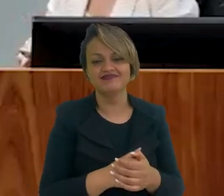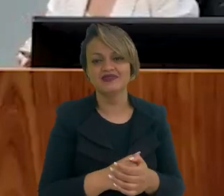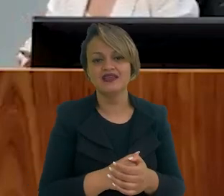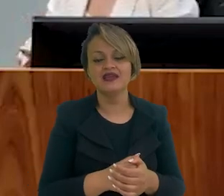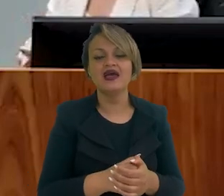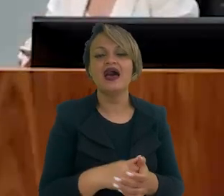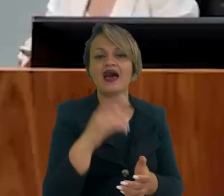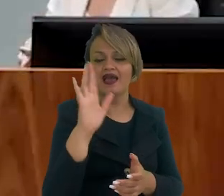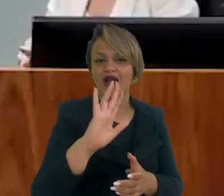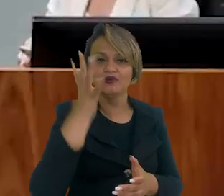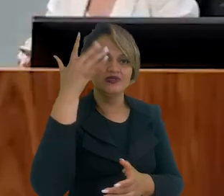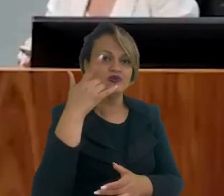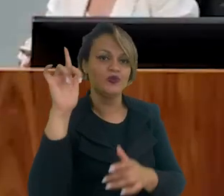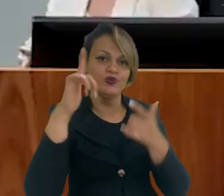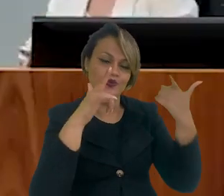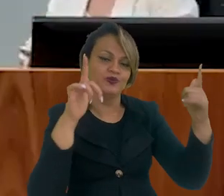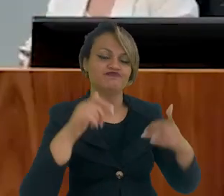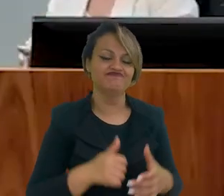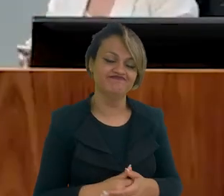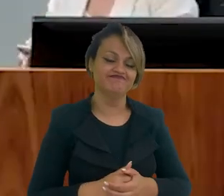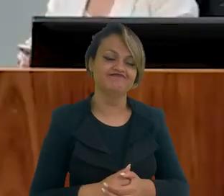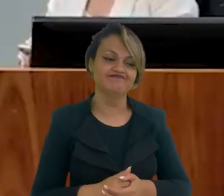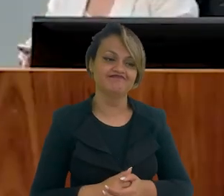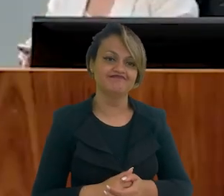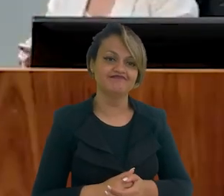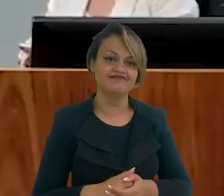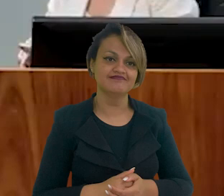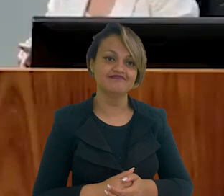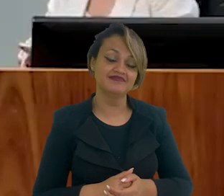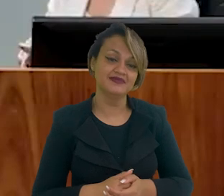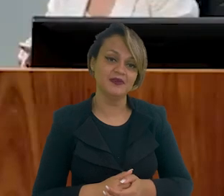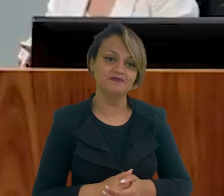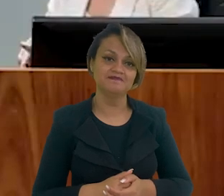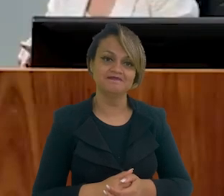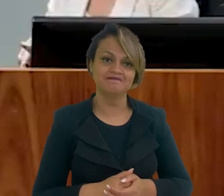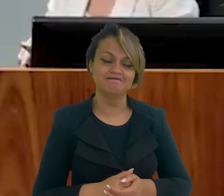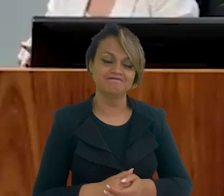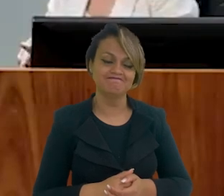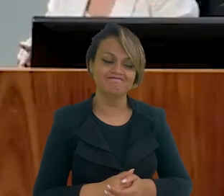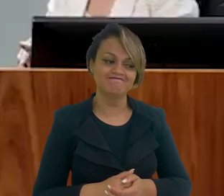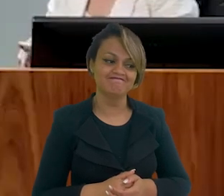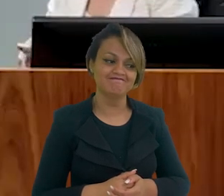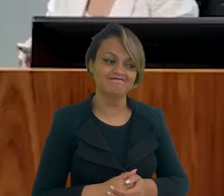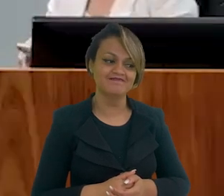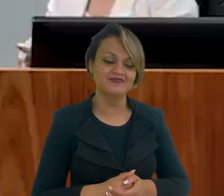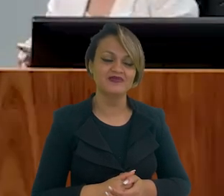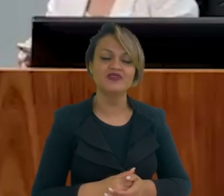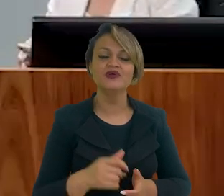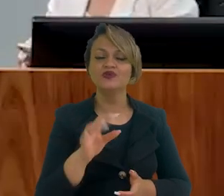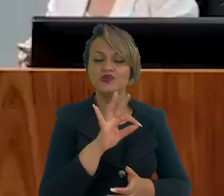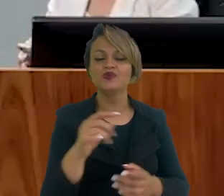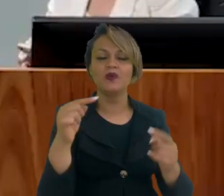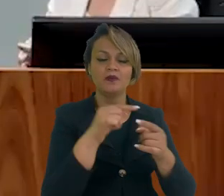casa casa e para gravar podemos dizer dessa maneira surgiu o ano dinâmico